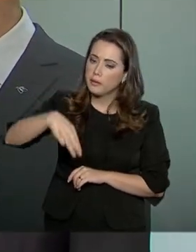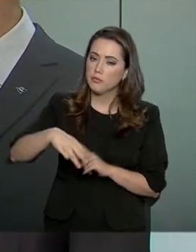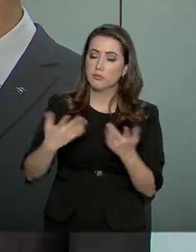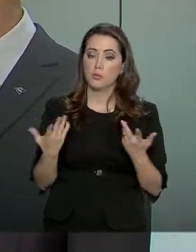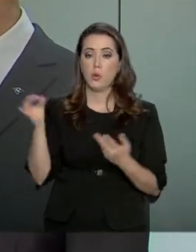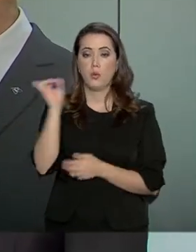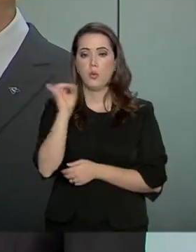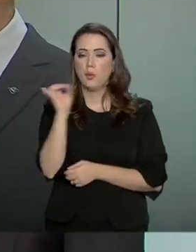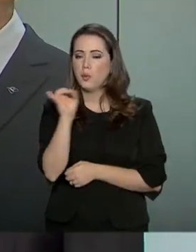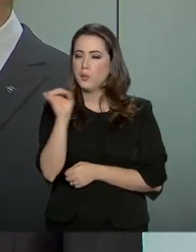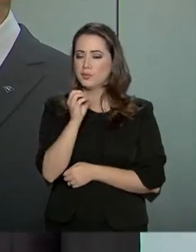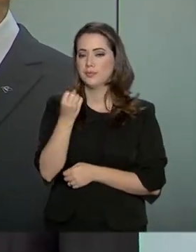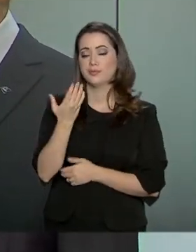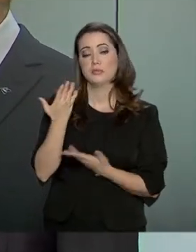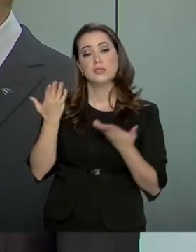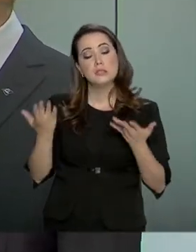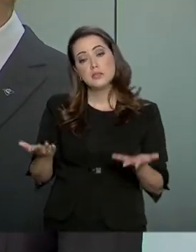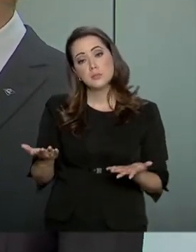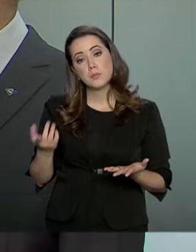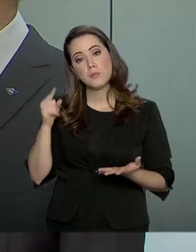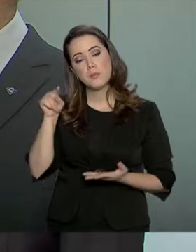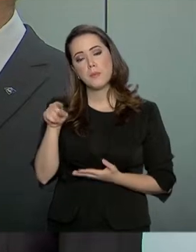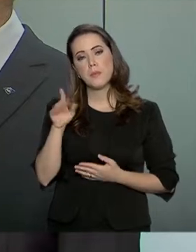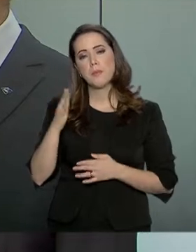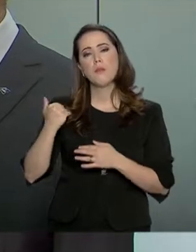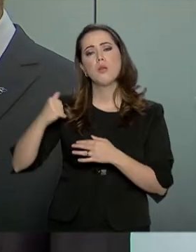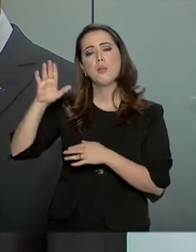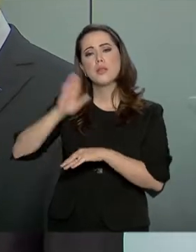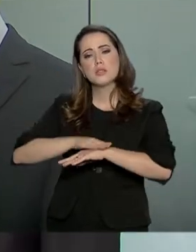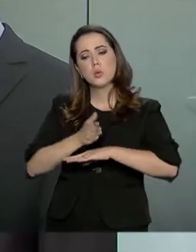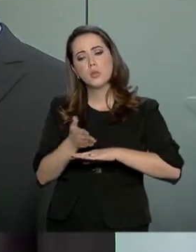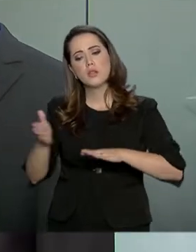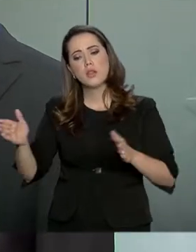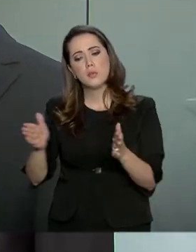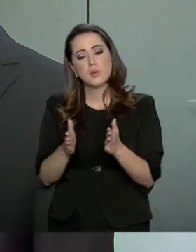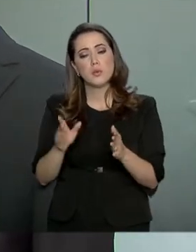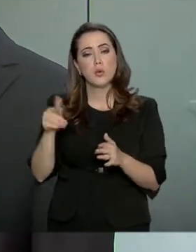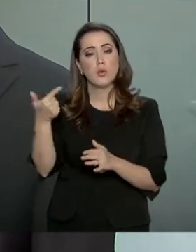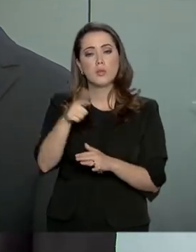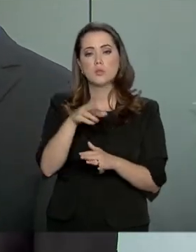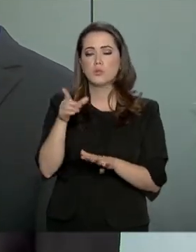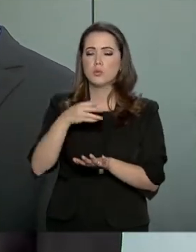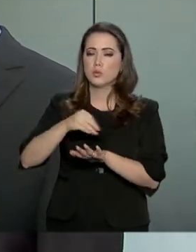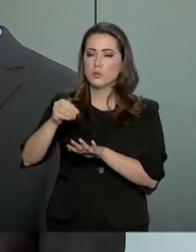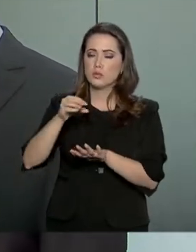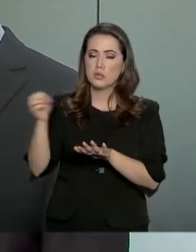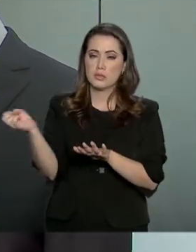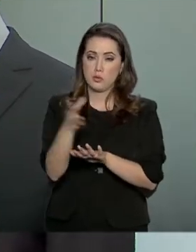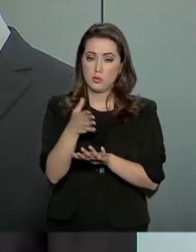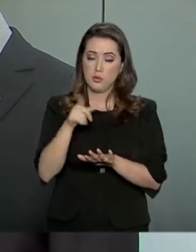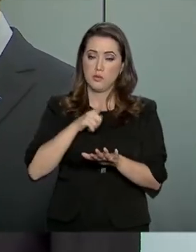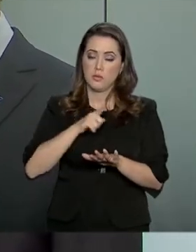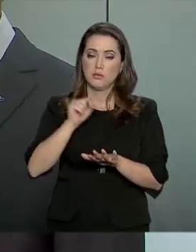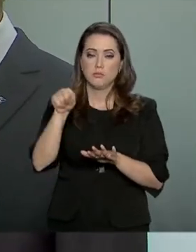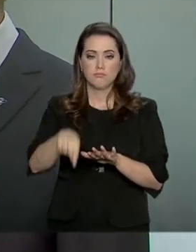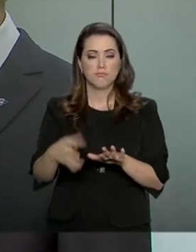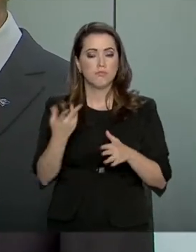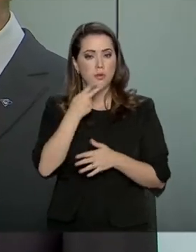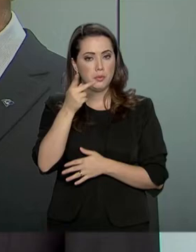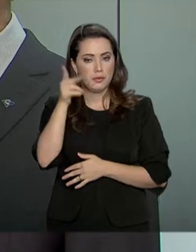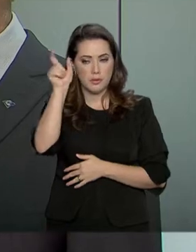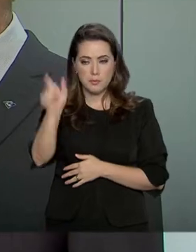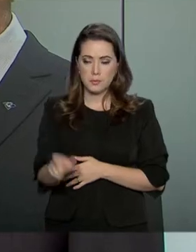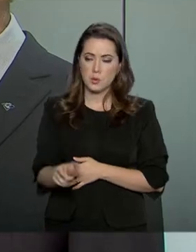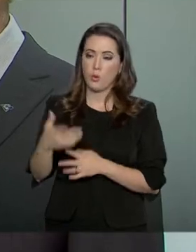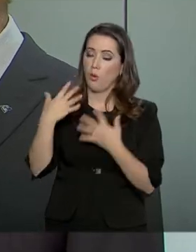olá do jack kim é além do prazo agora que é menor quais outras novidades a gente tem aí pra falar com o